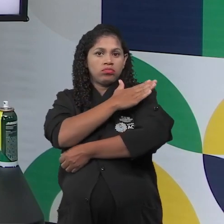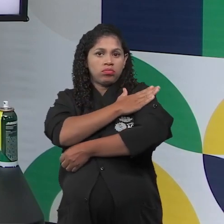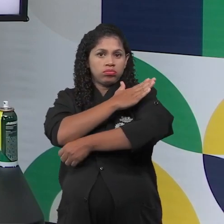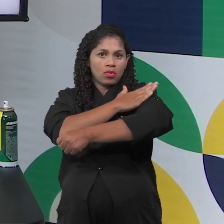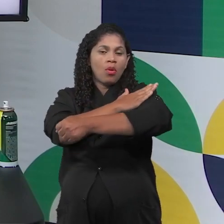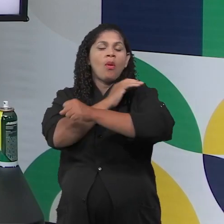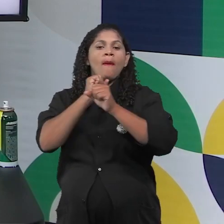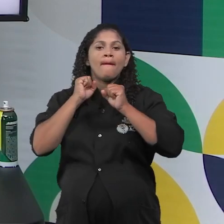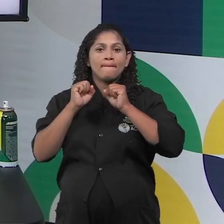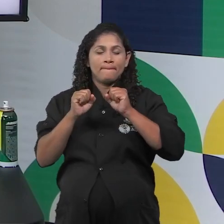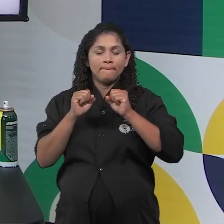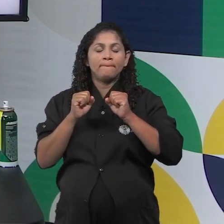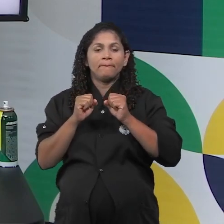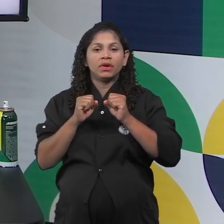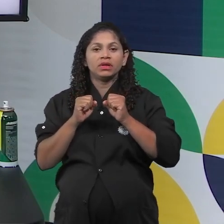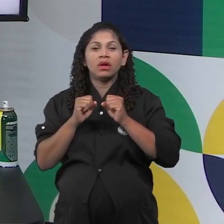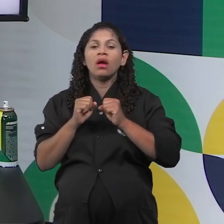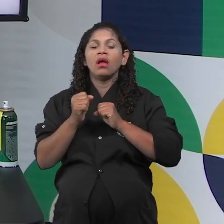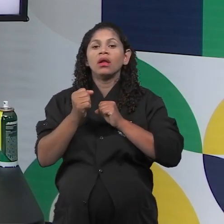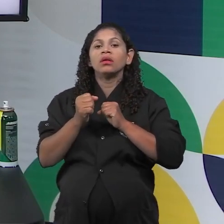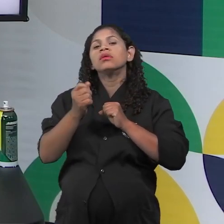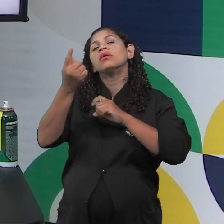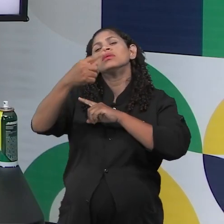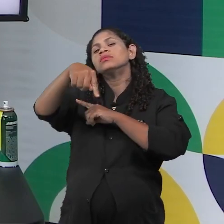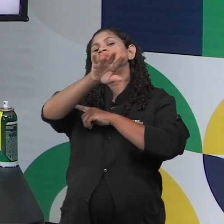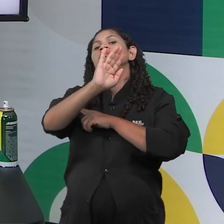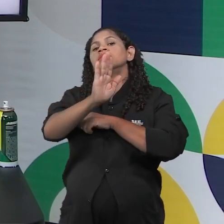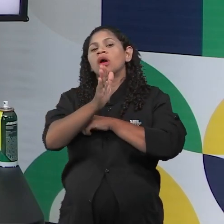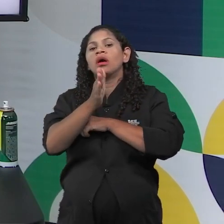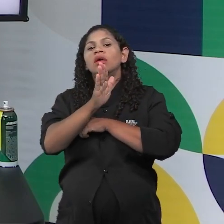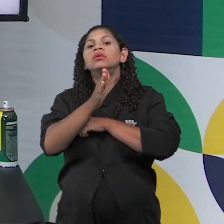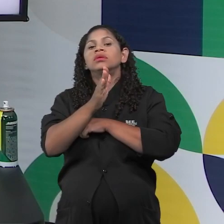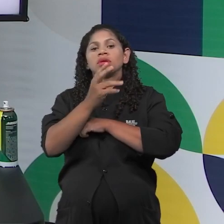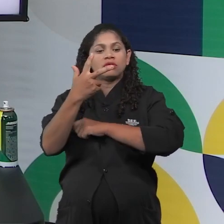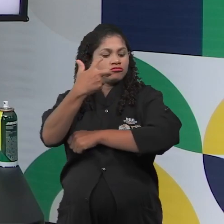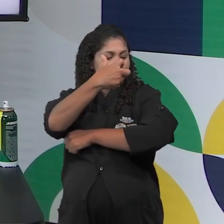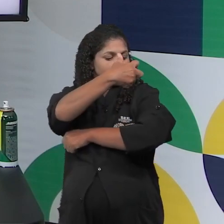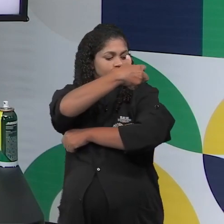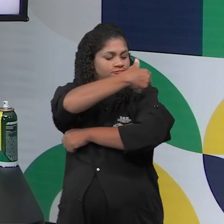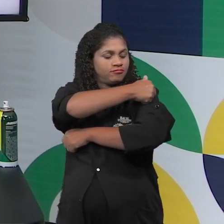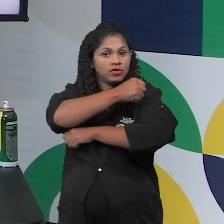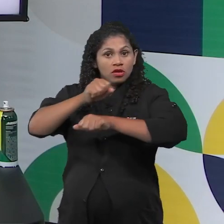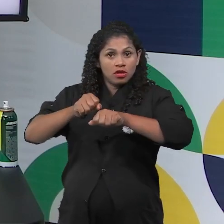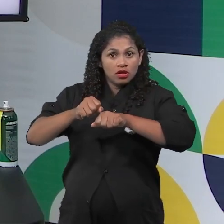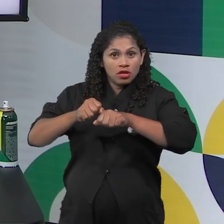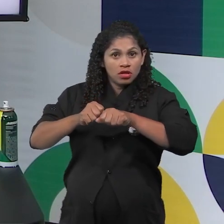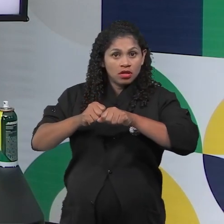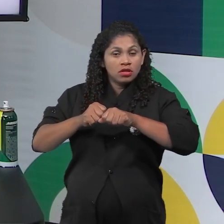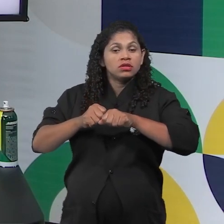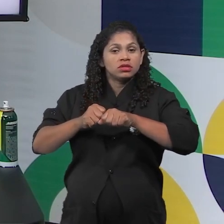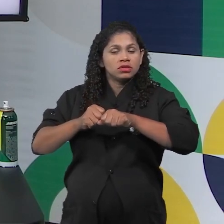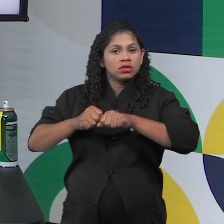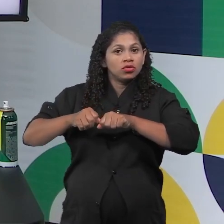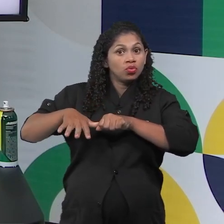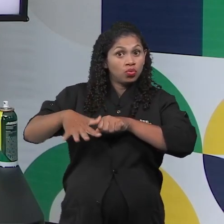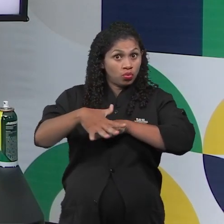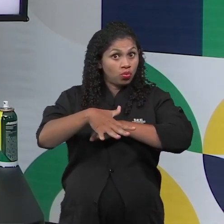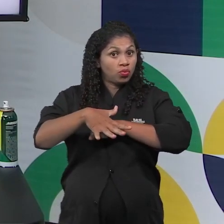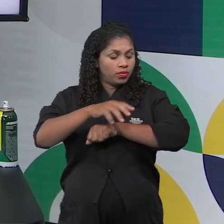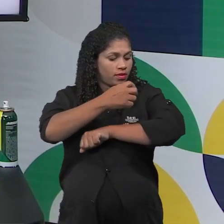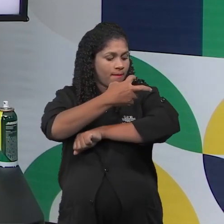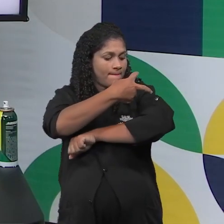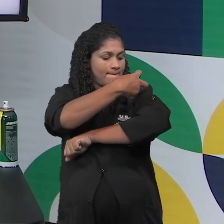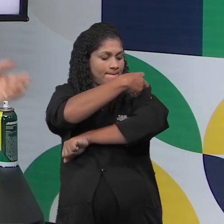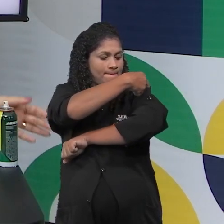que foi a vacina do Covid. Né, então, ele é aplicado nessa região do braço, em 90 graus, e também ele pode ser aplicado ali no glúteo.